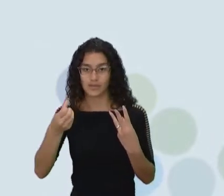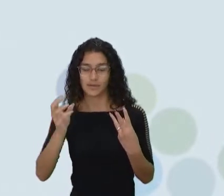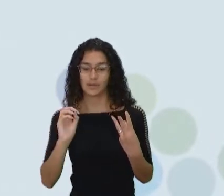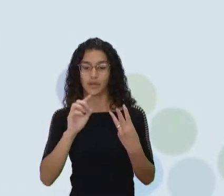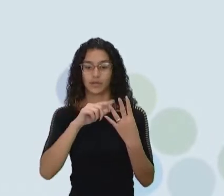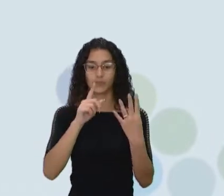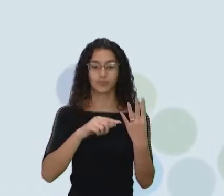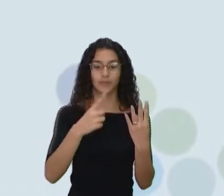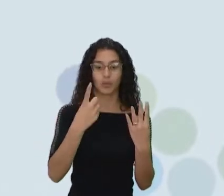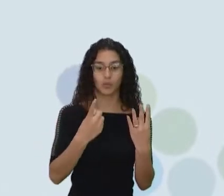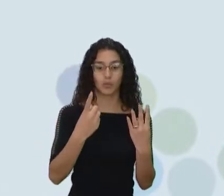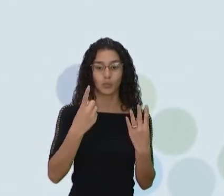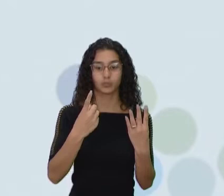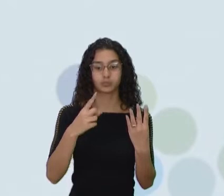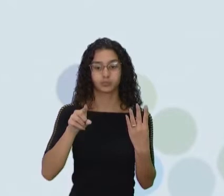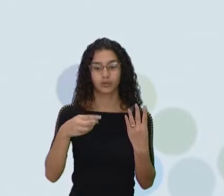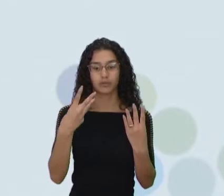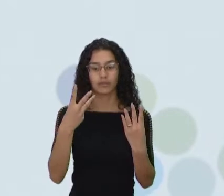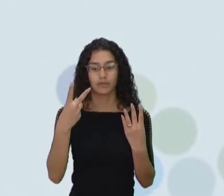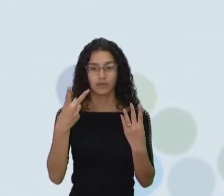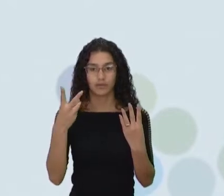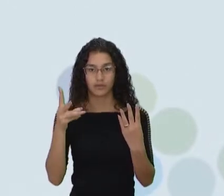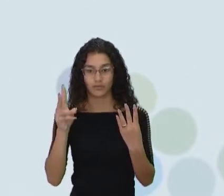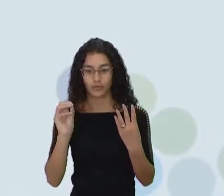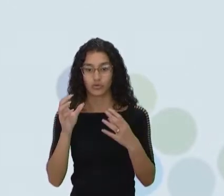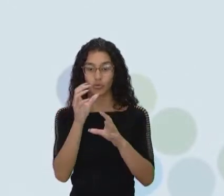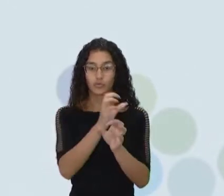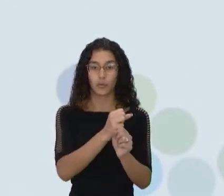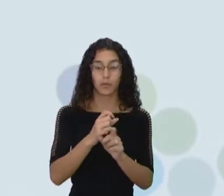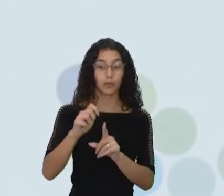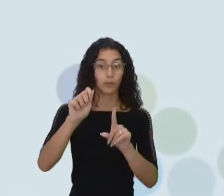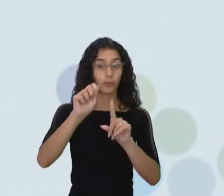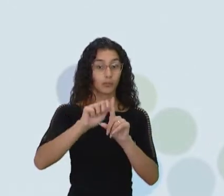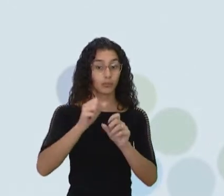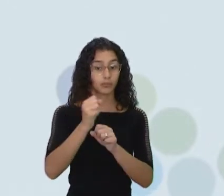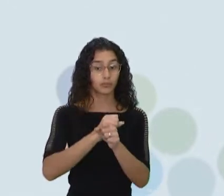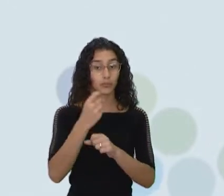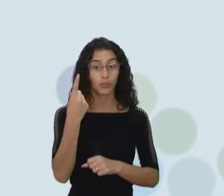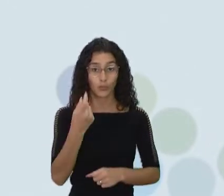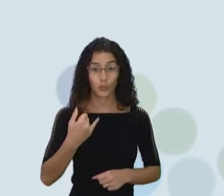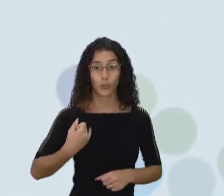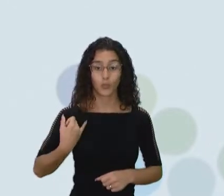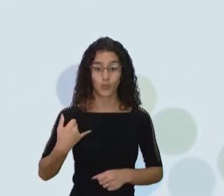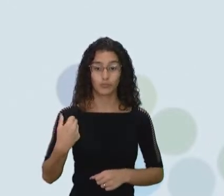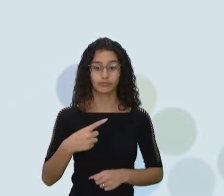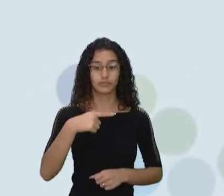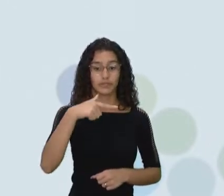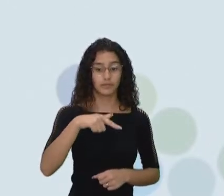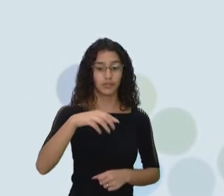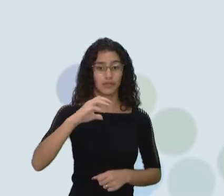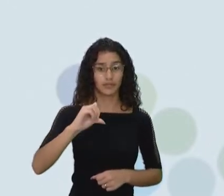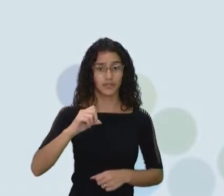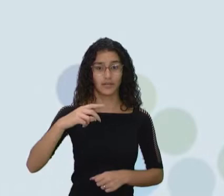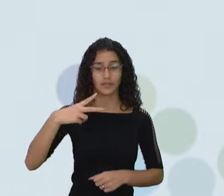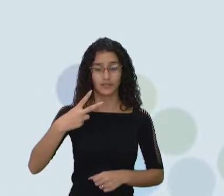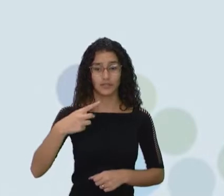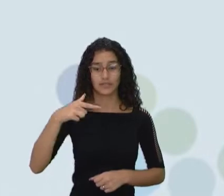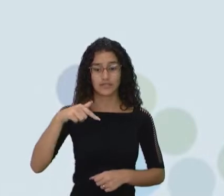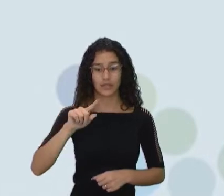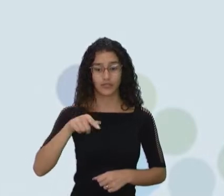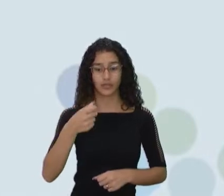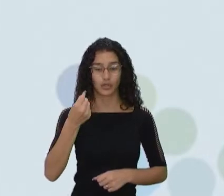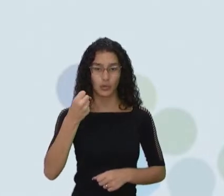de higiene e saúde, R$ 1.320. Somando aí por um ano, meu Deus do céu, R$ 7.927,80.